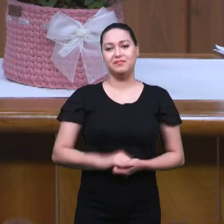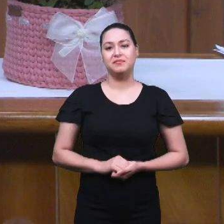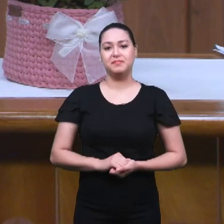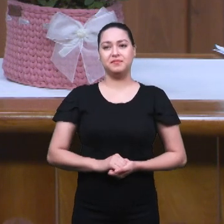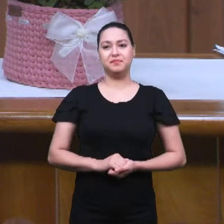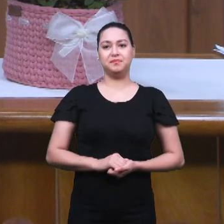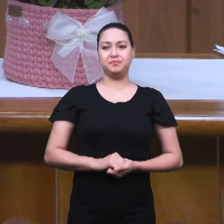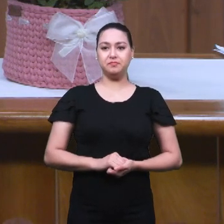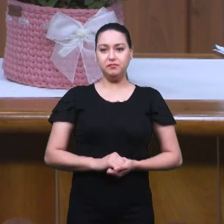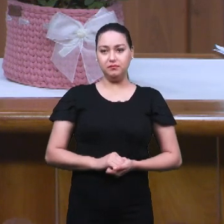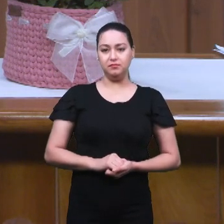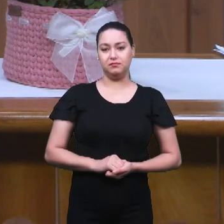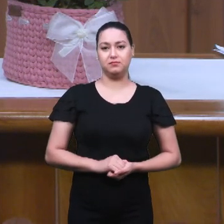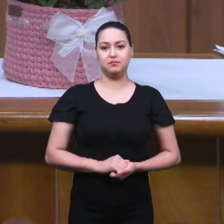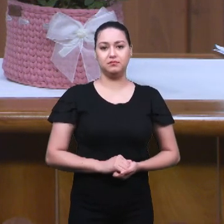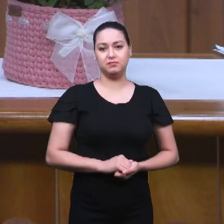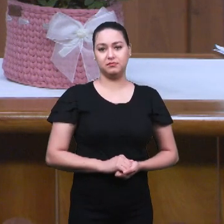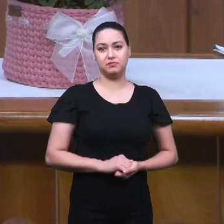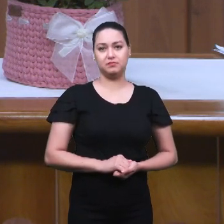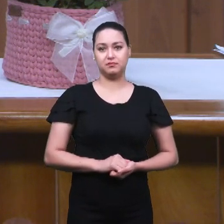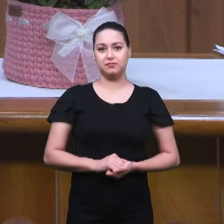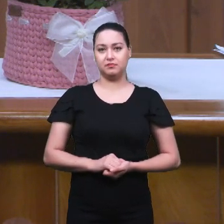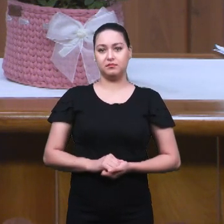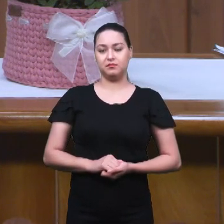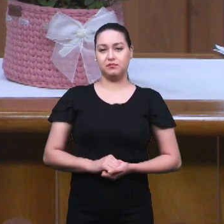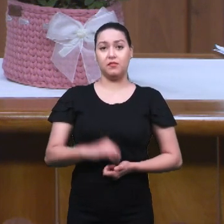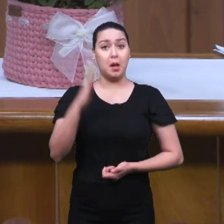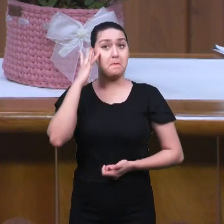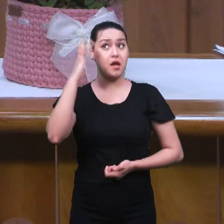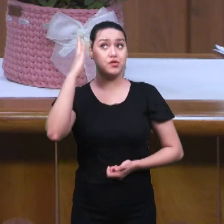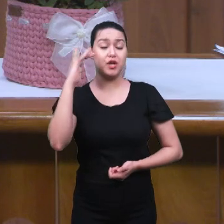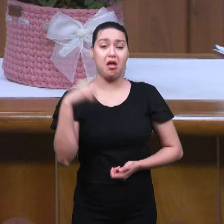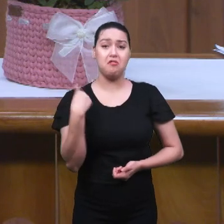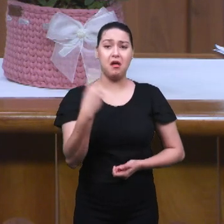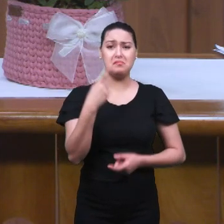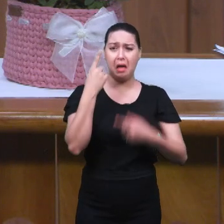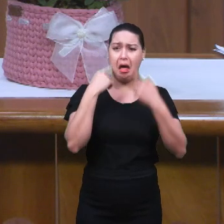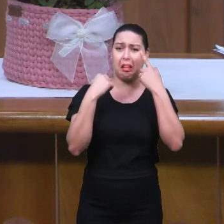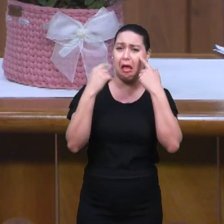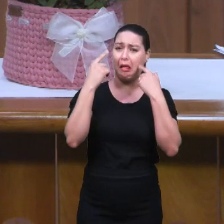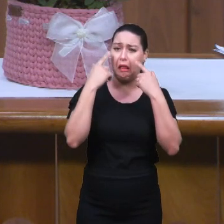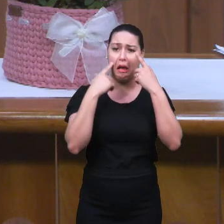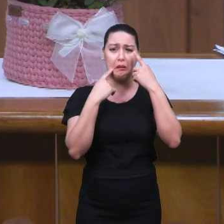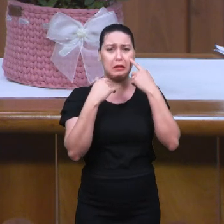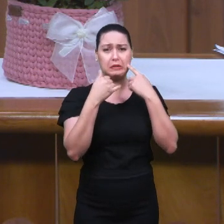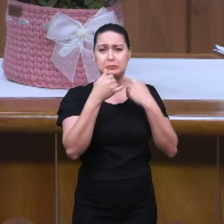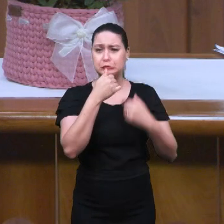conosco? Imagine nós aqui lamentando, aqui chorando, com uma derrota que não houve,